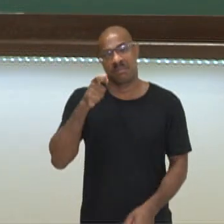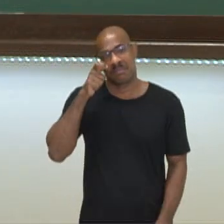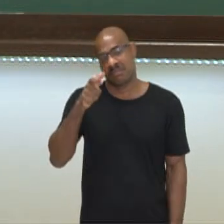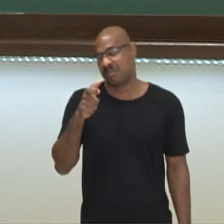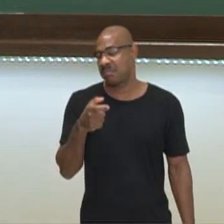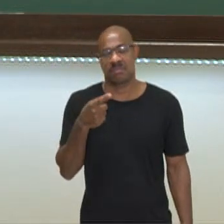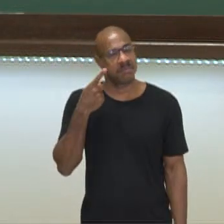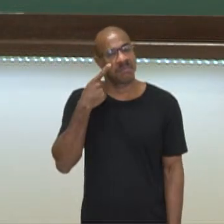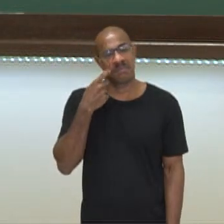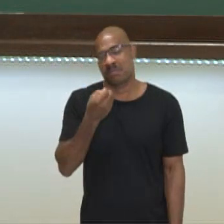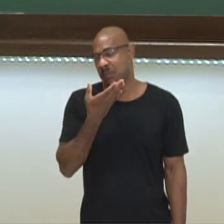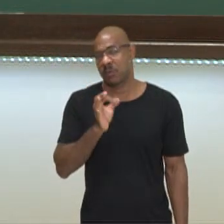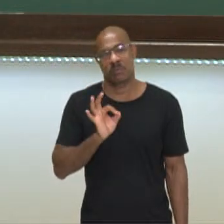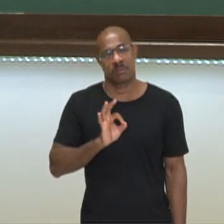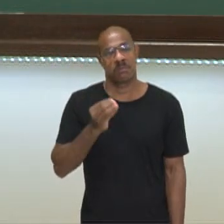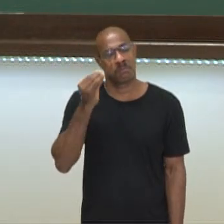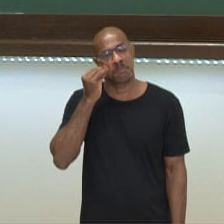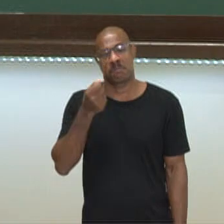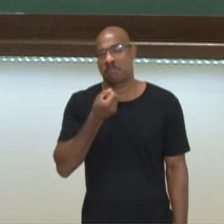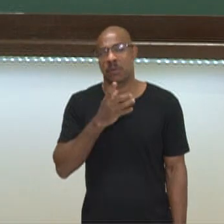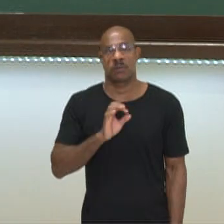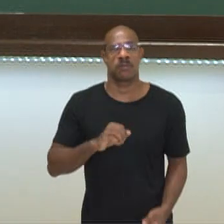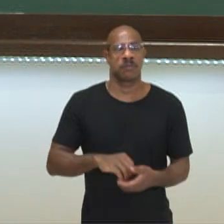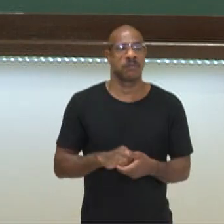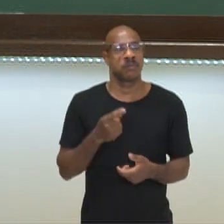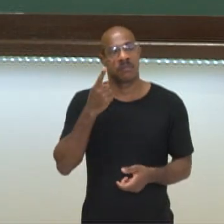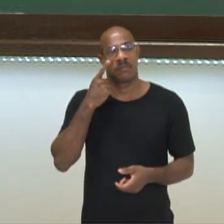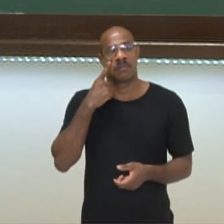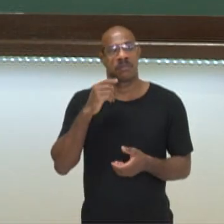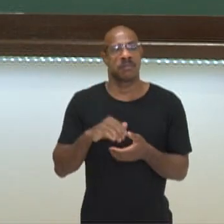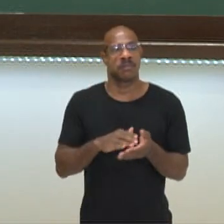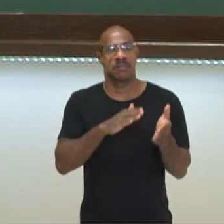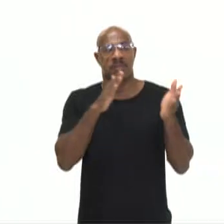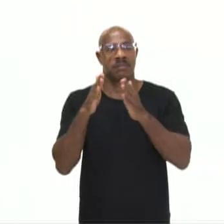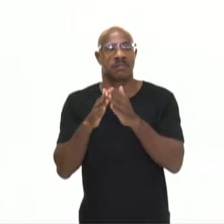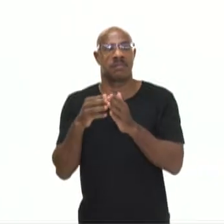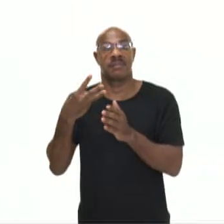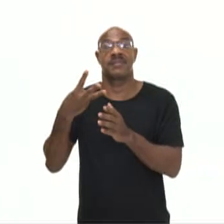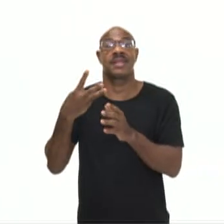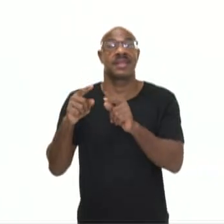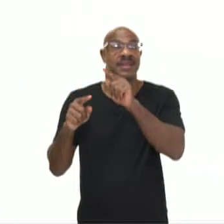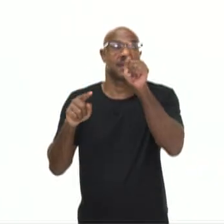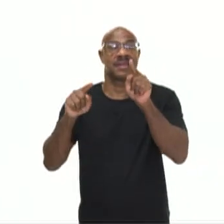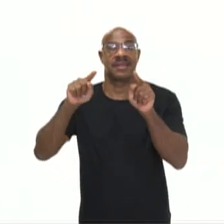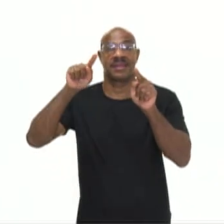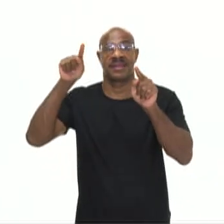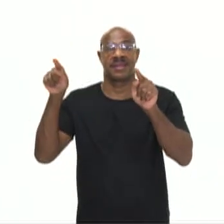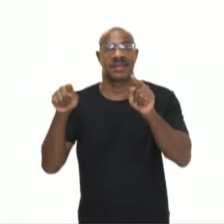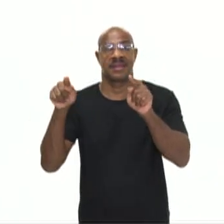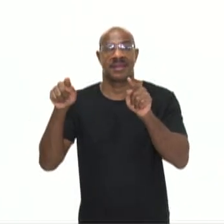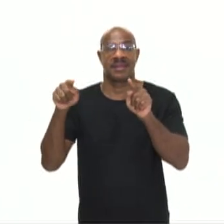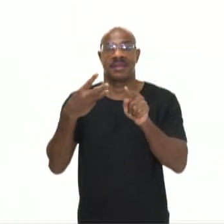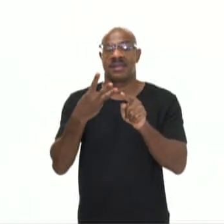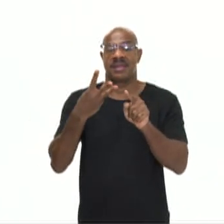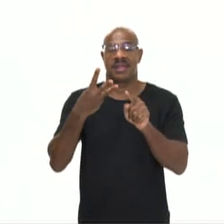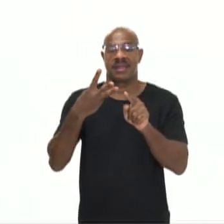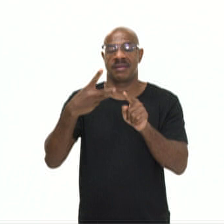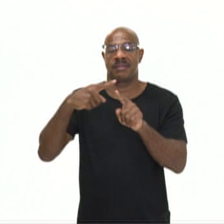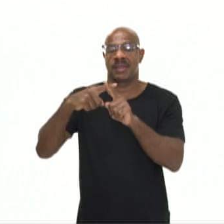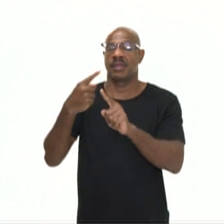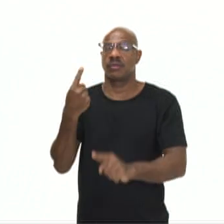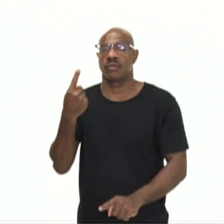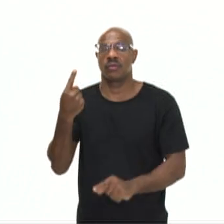essa tentativa. Então, vamos começar com o parênteses ali no 3. Olha lá. Se eu pegar 3 mais 1, o que que